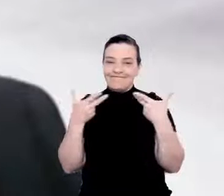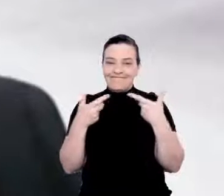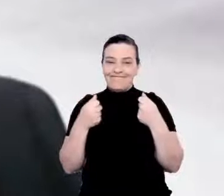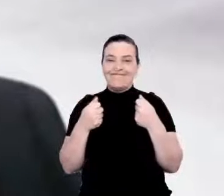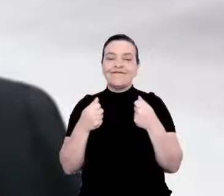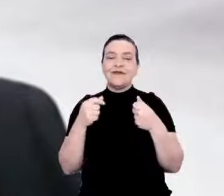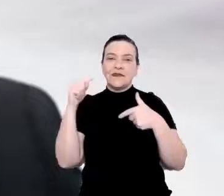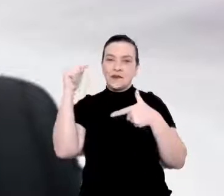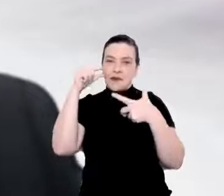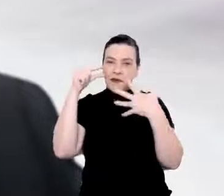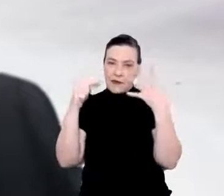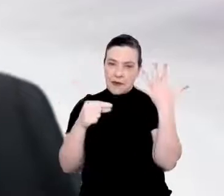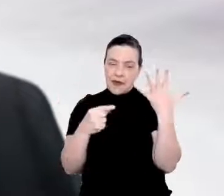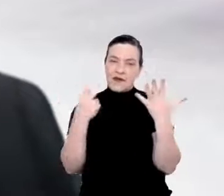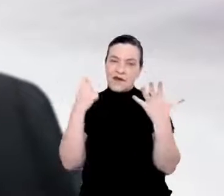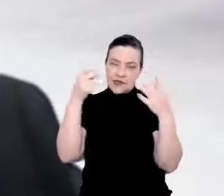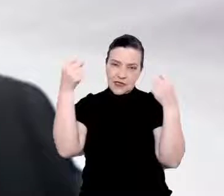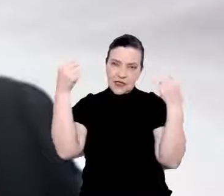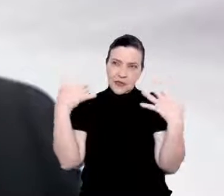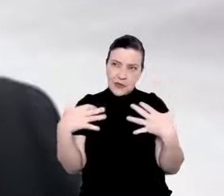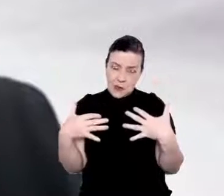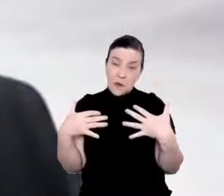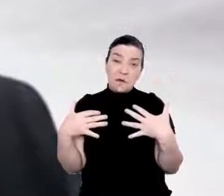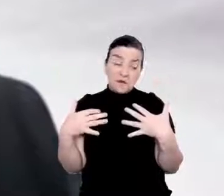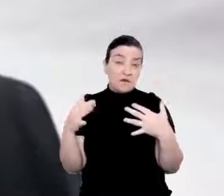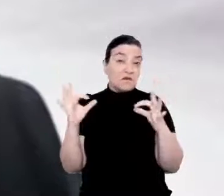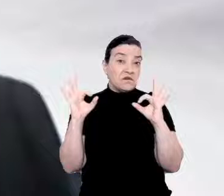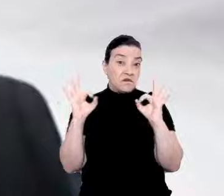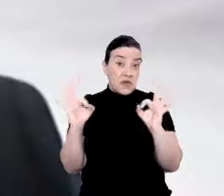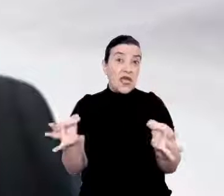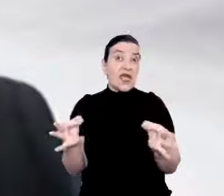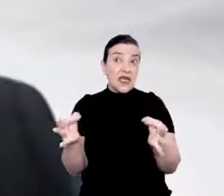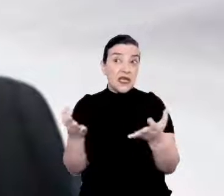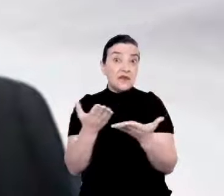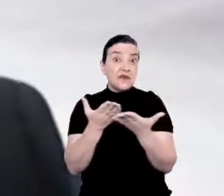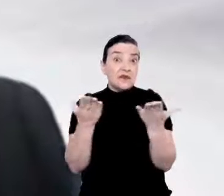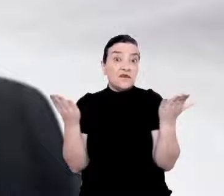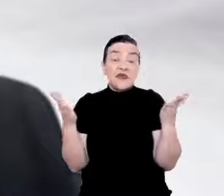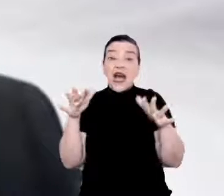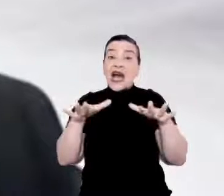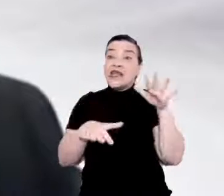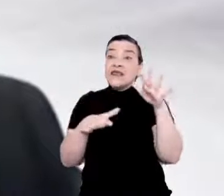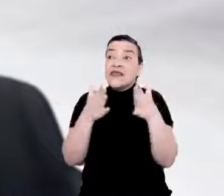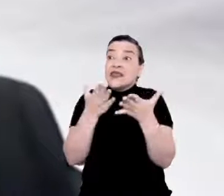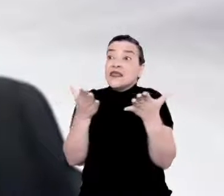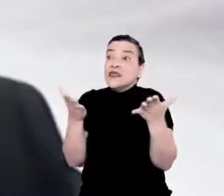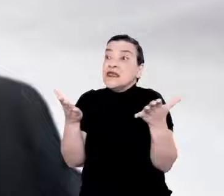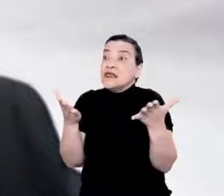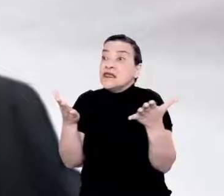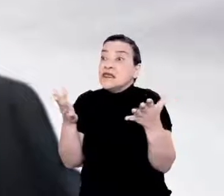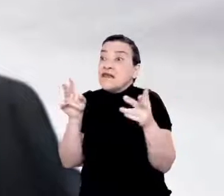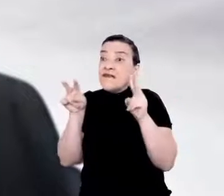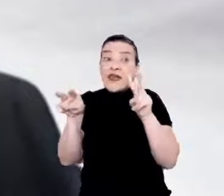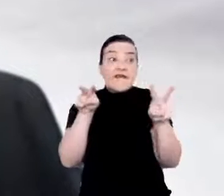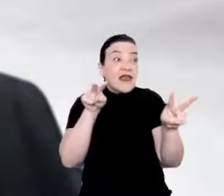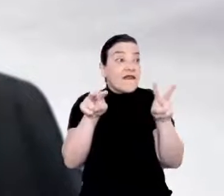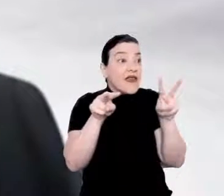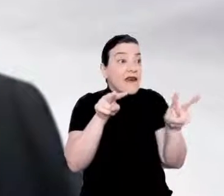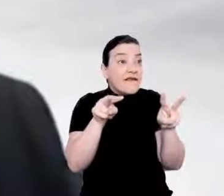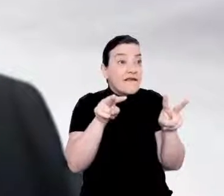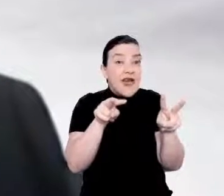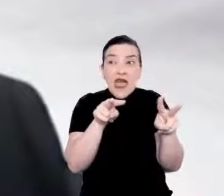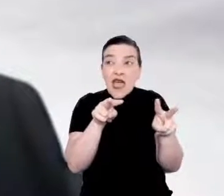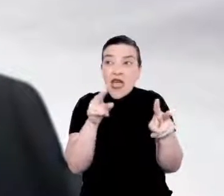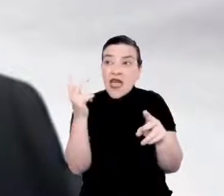que você trouxe, né? Para ver o que está diante do nosso nariz exige esforço e disciplina, né? O sistema